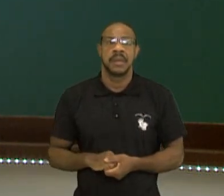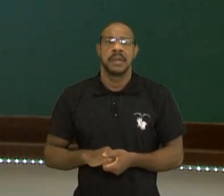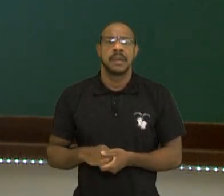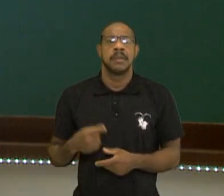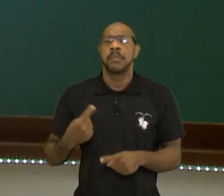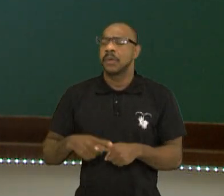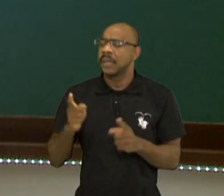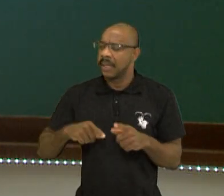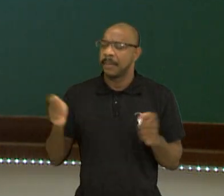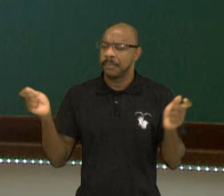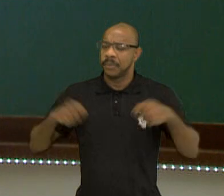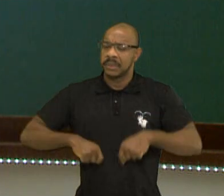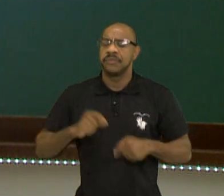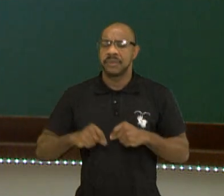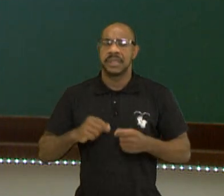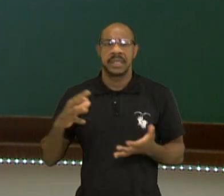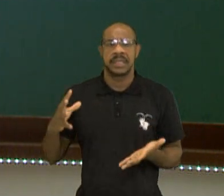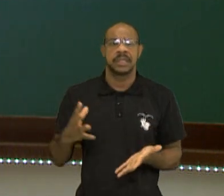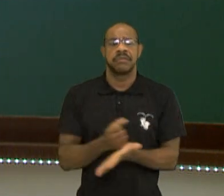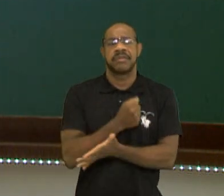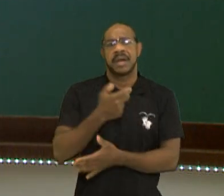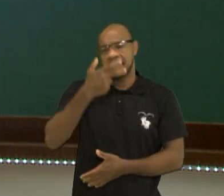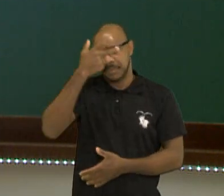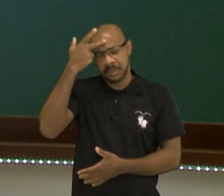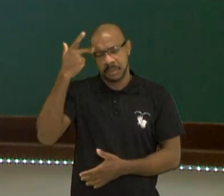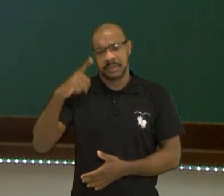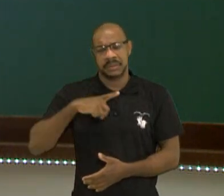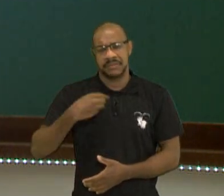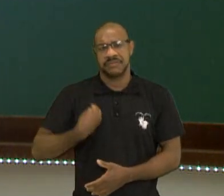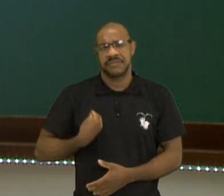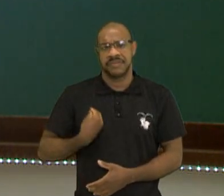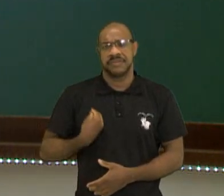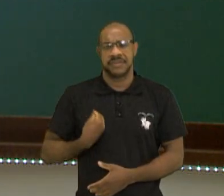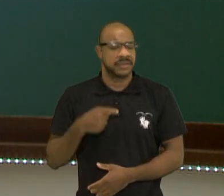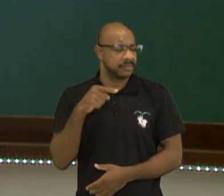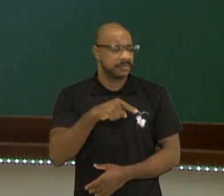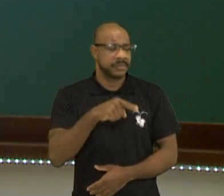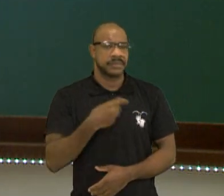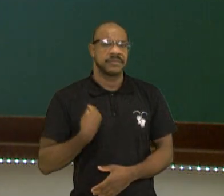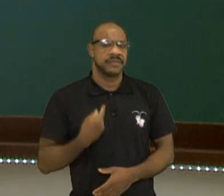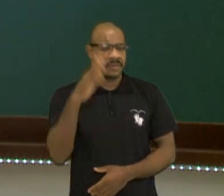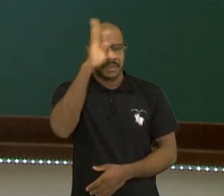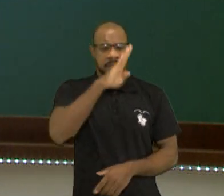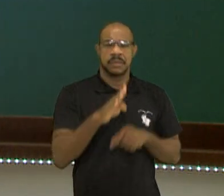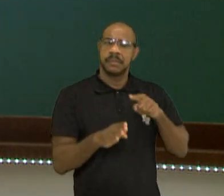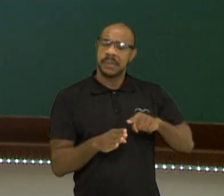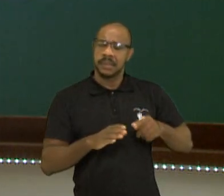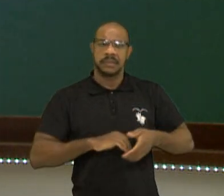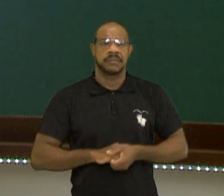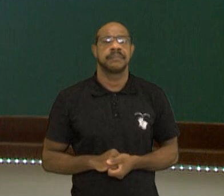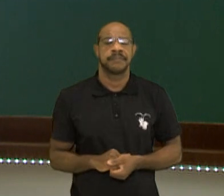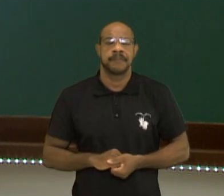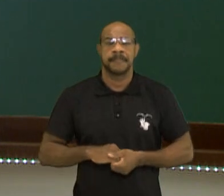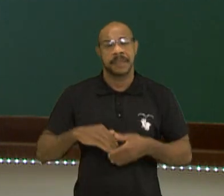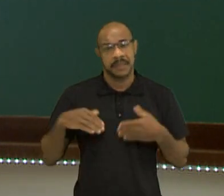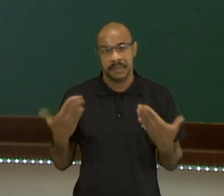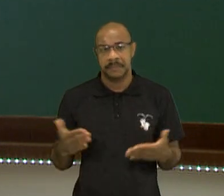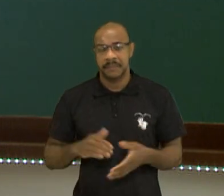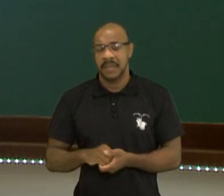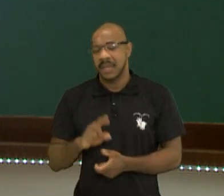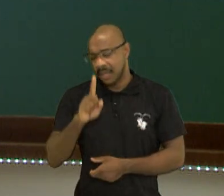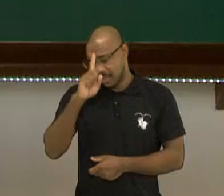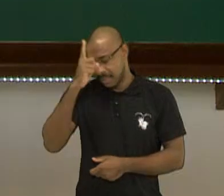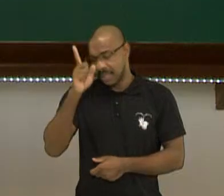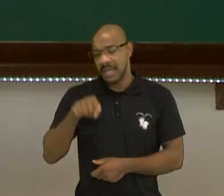habitantes que nele se encontravam, no contexto de colonização portuguesa. Ou seja, a ideia